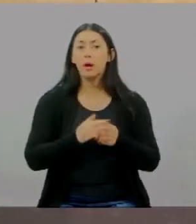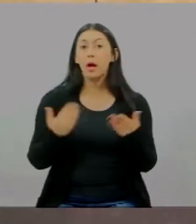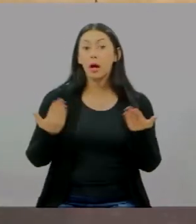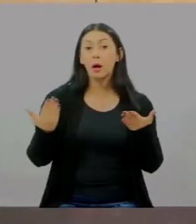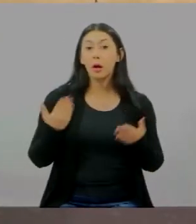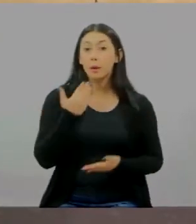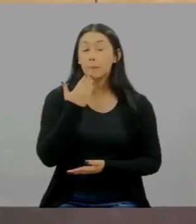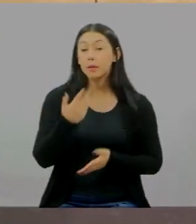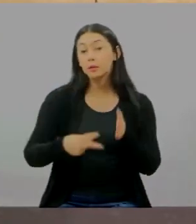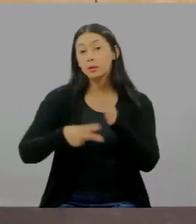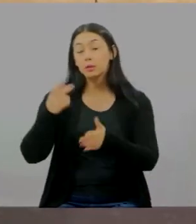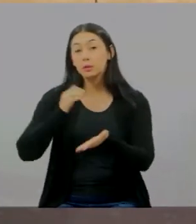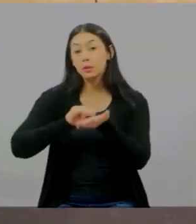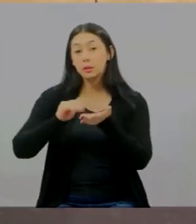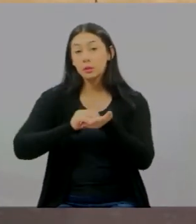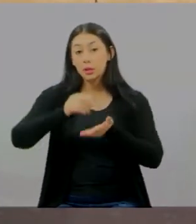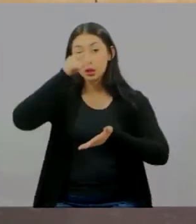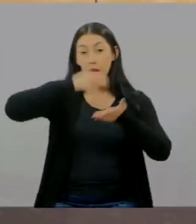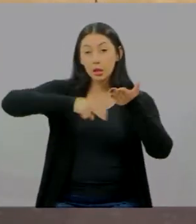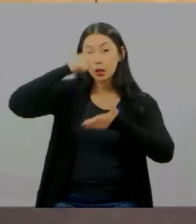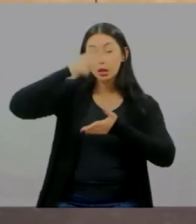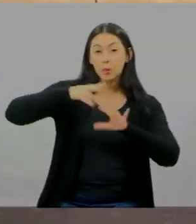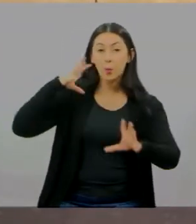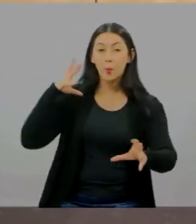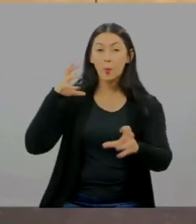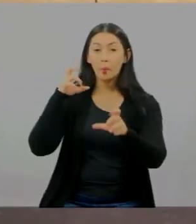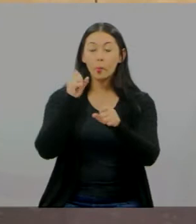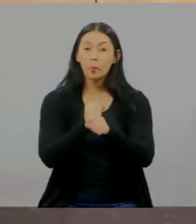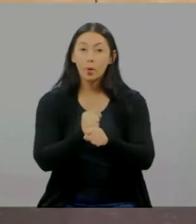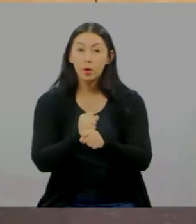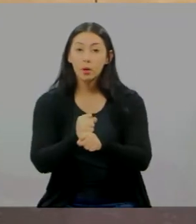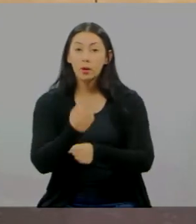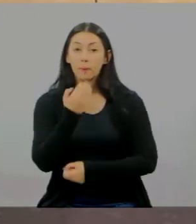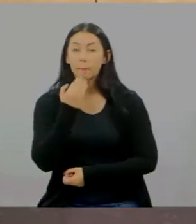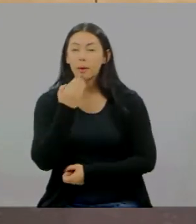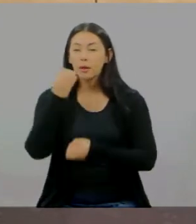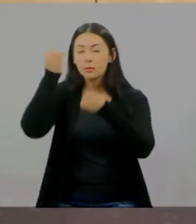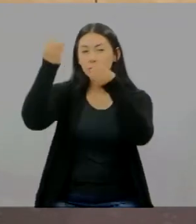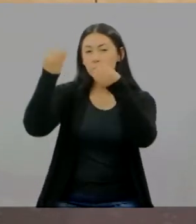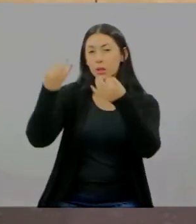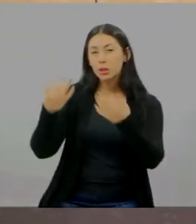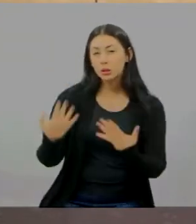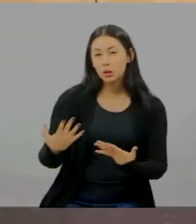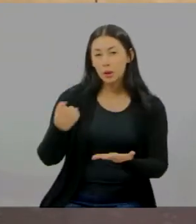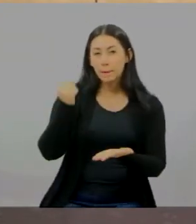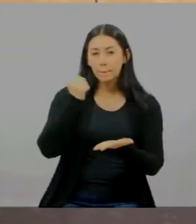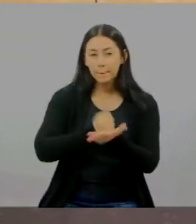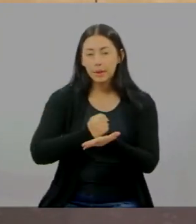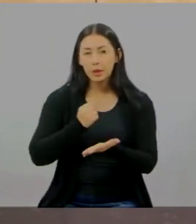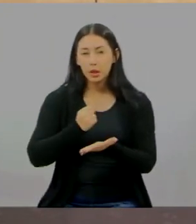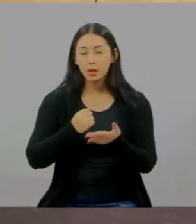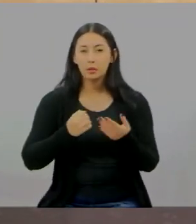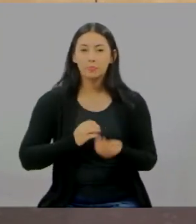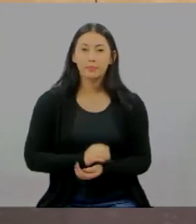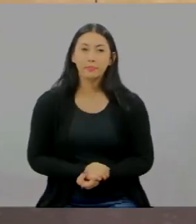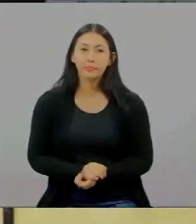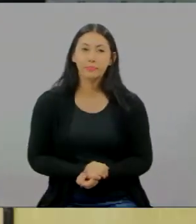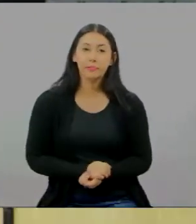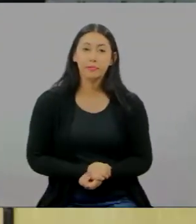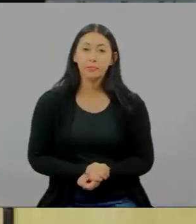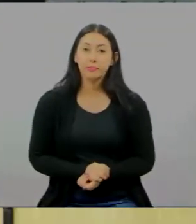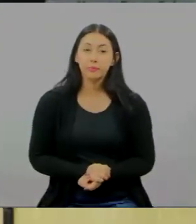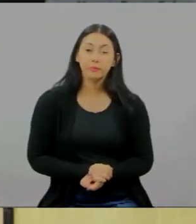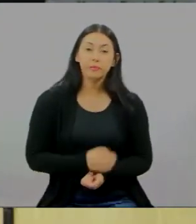à segunda secretária que faça a leitura das sínteses dos pedidos de informações protocolados para esta sessão. Pedido